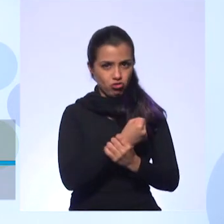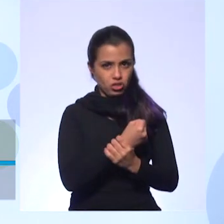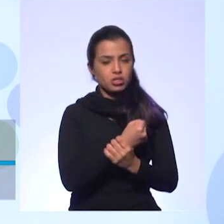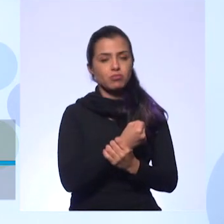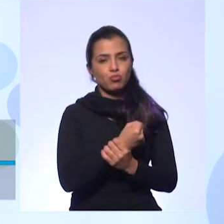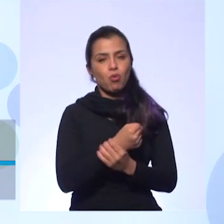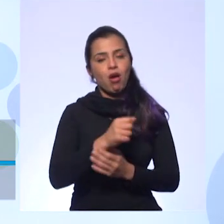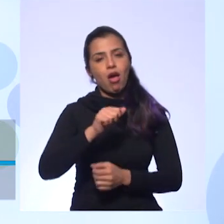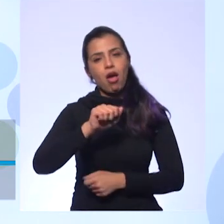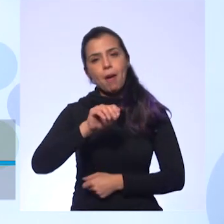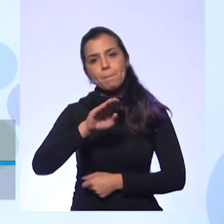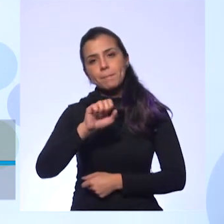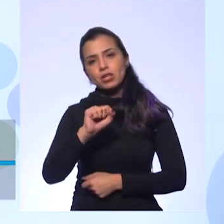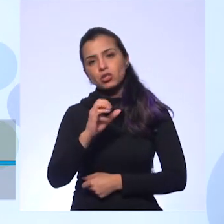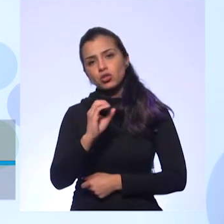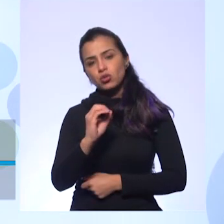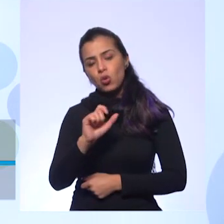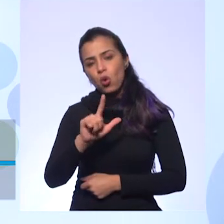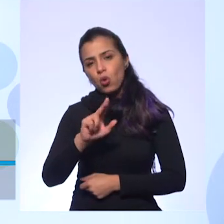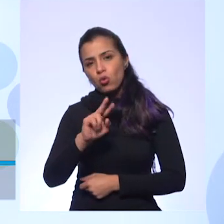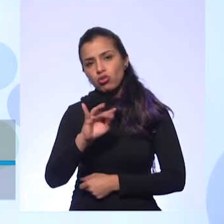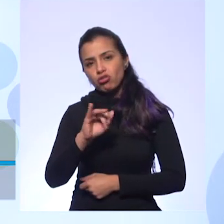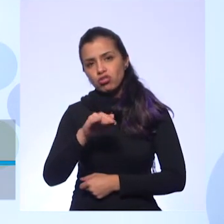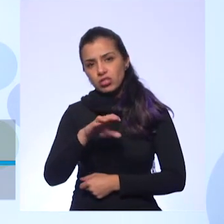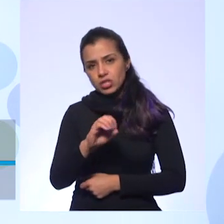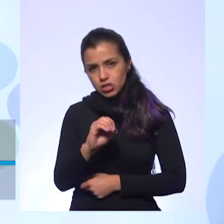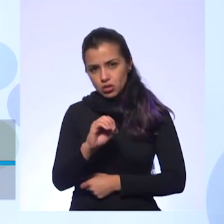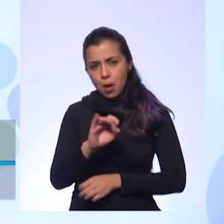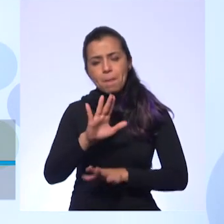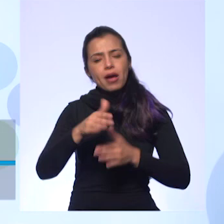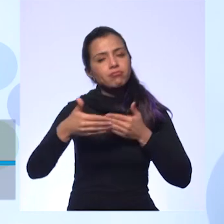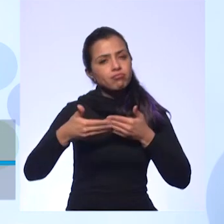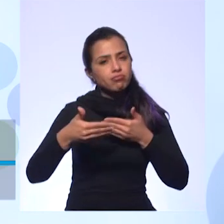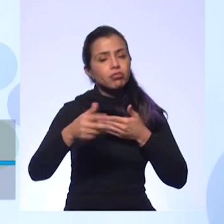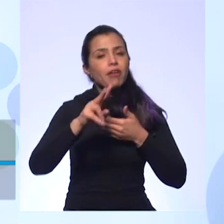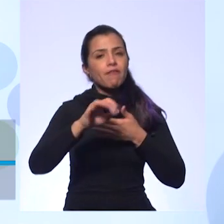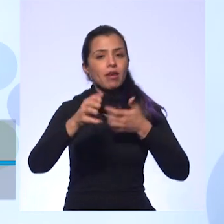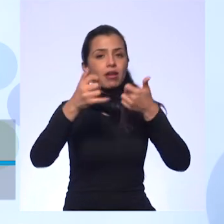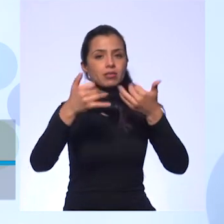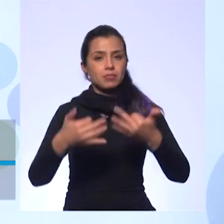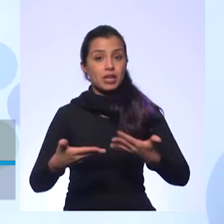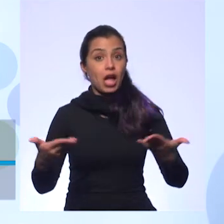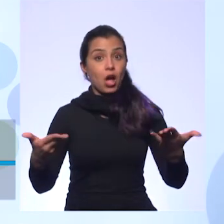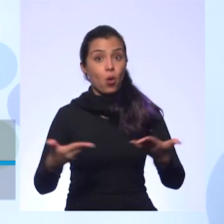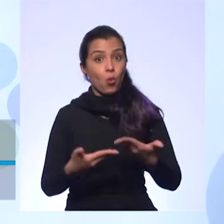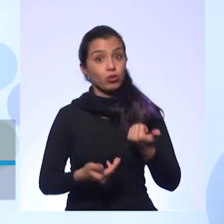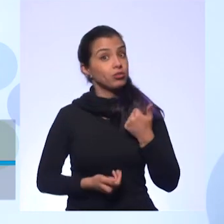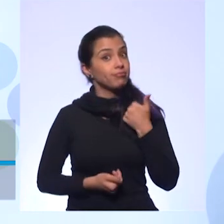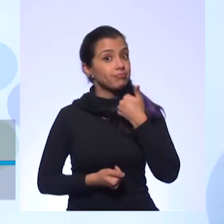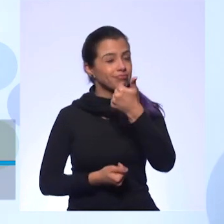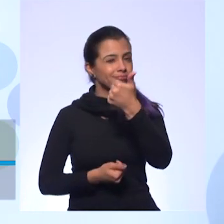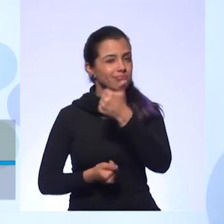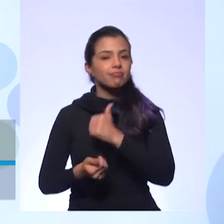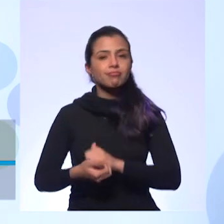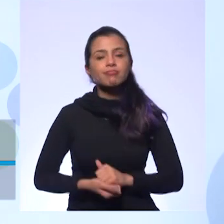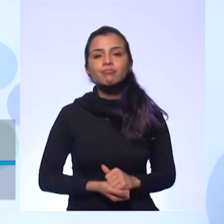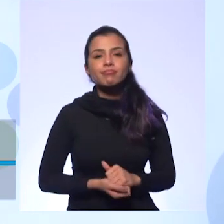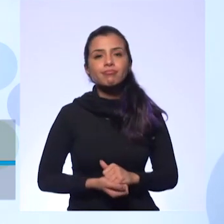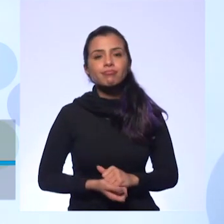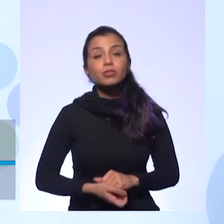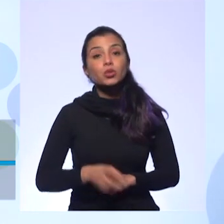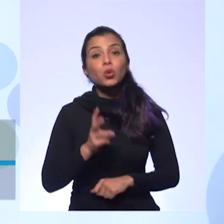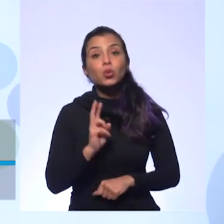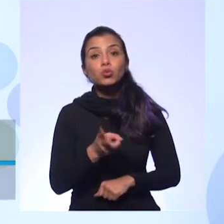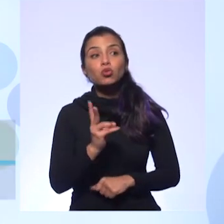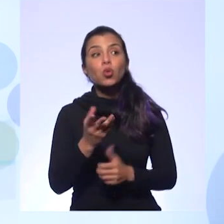divergências começam a aparecer. E a gente vai ver isso com maior profundidade na aula de hoje, certo? Então, continuando